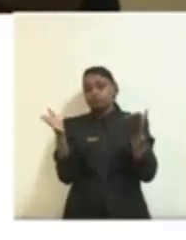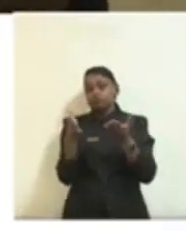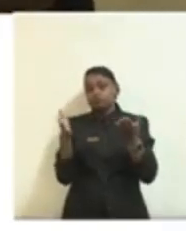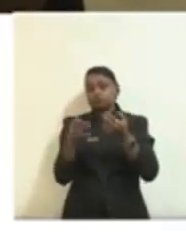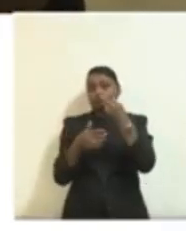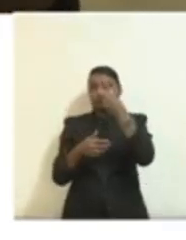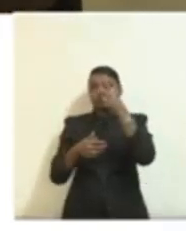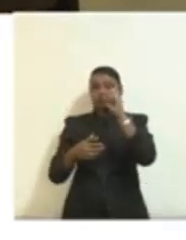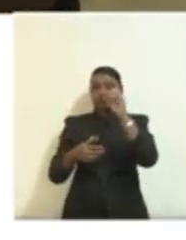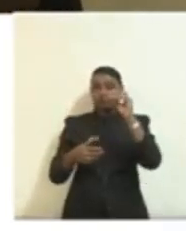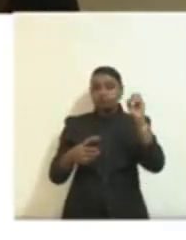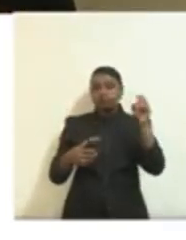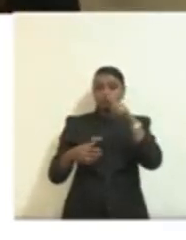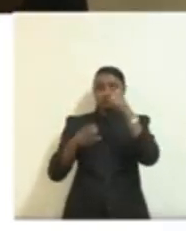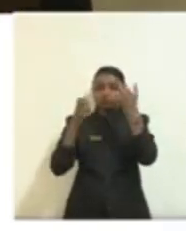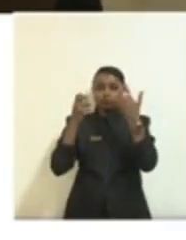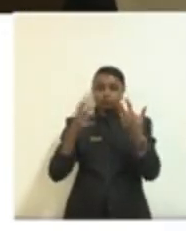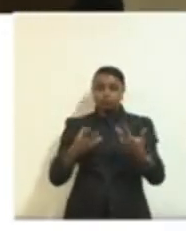Gramíneas